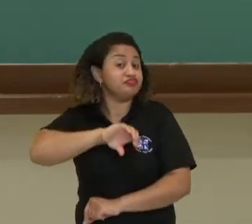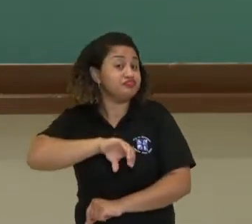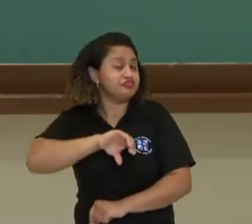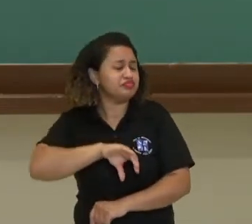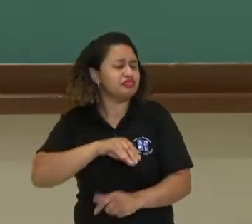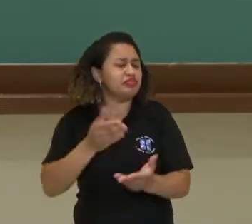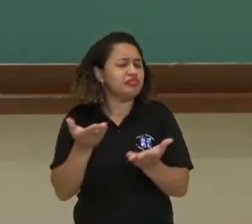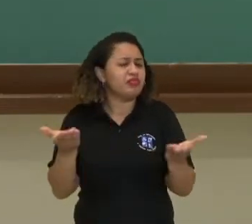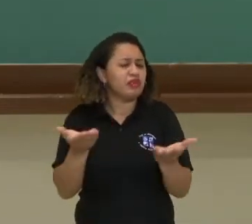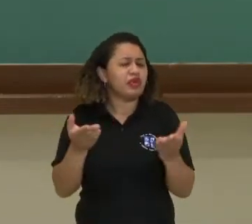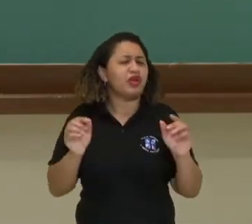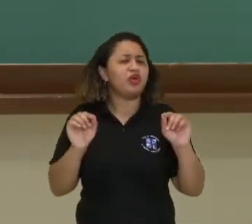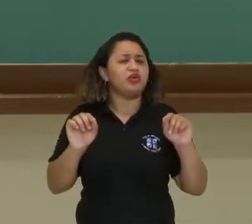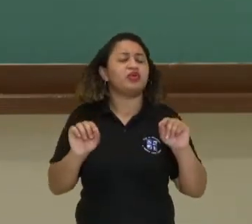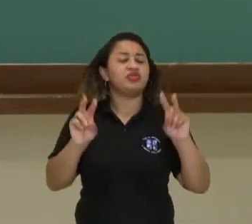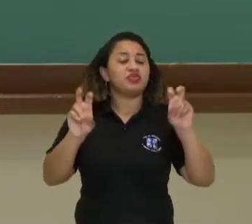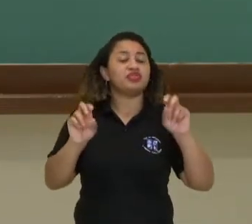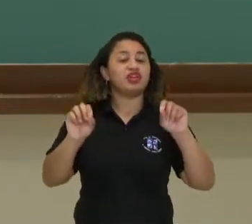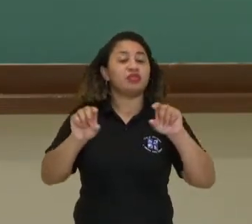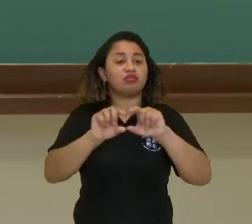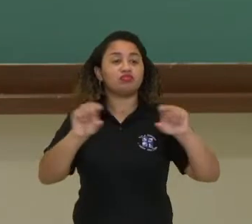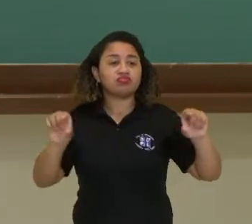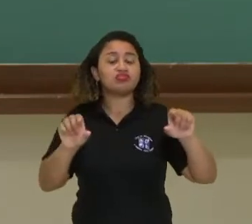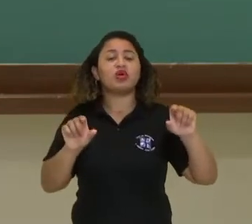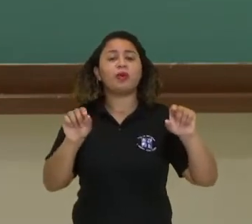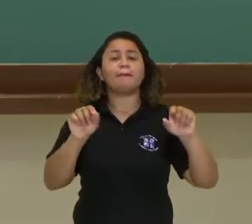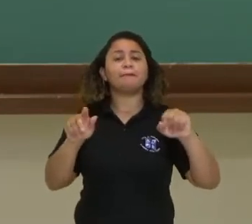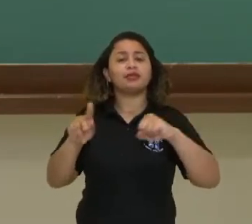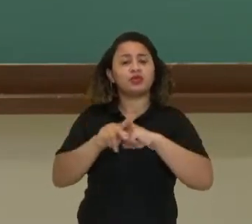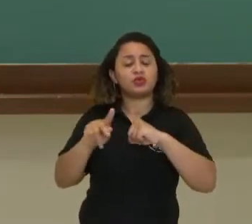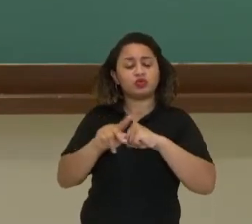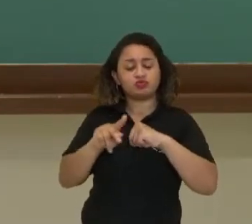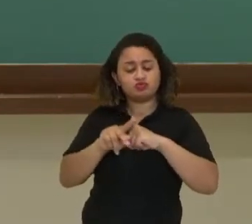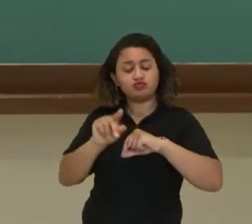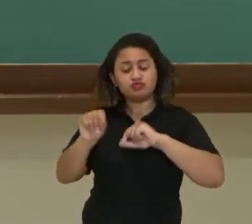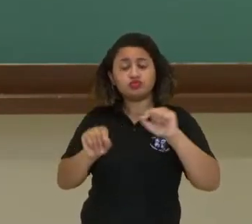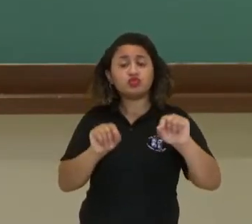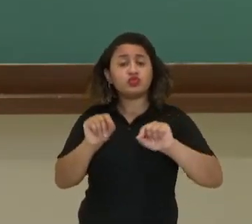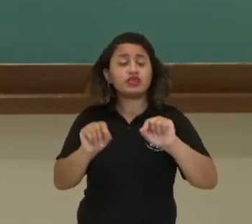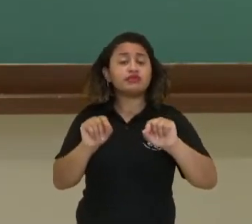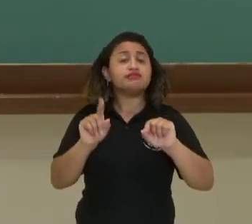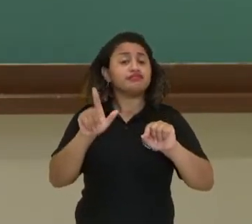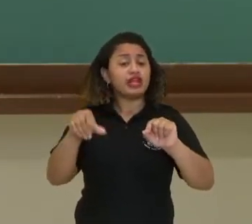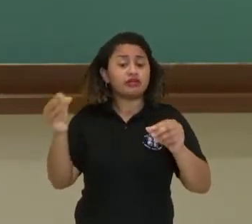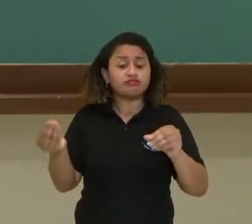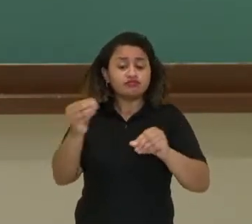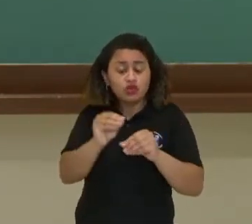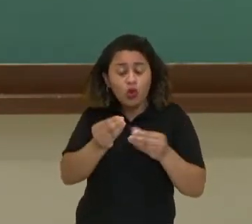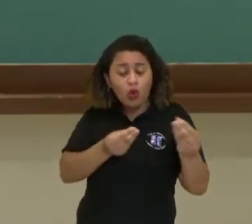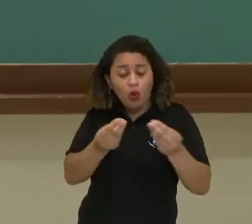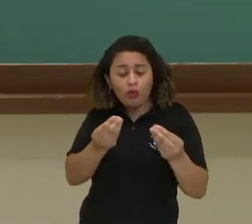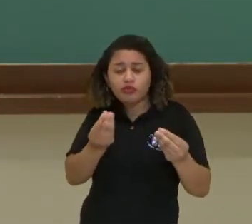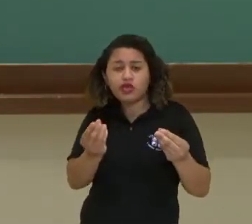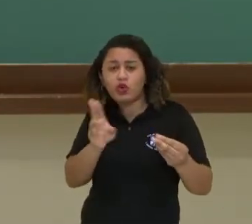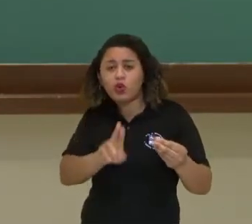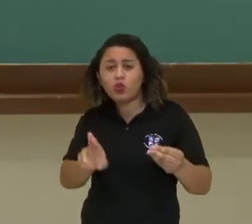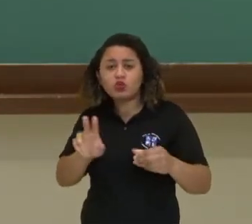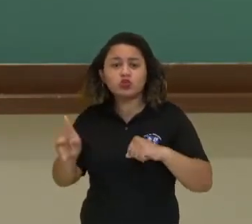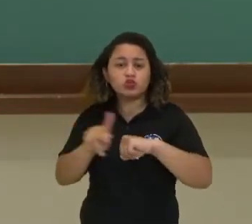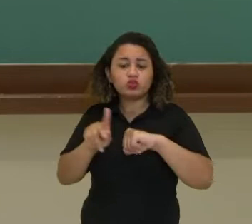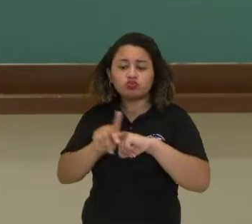falar sobre colocação pronominal palavra colocação é o que ela quer dizer mesmo é que jeito que coloca